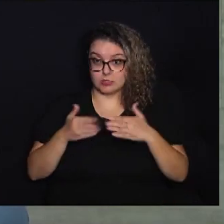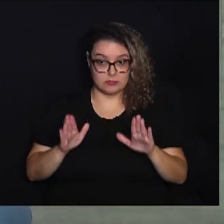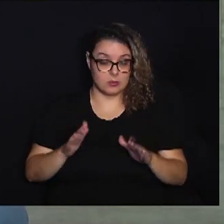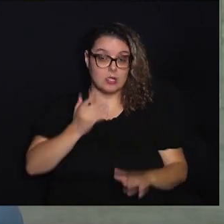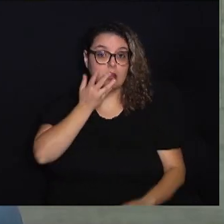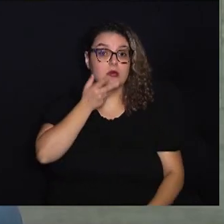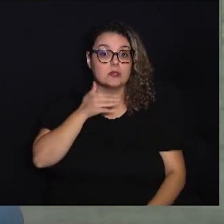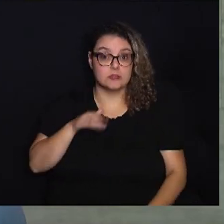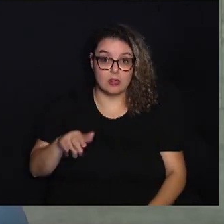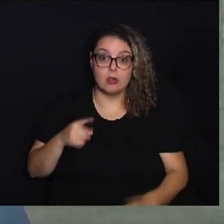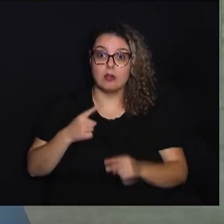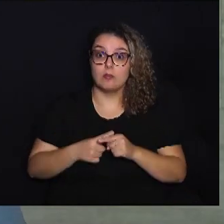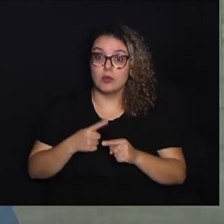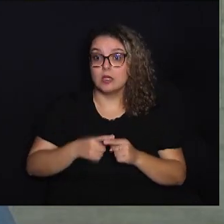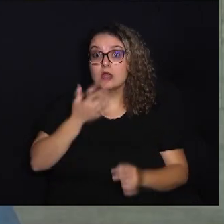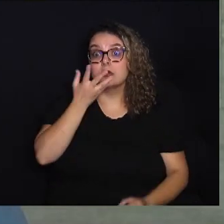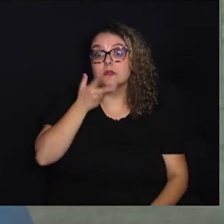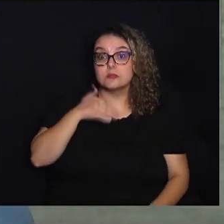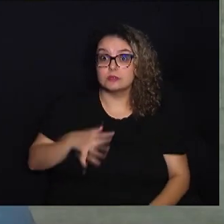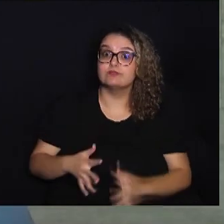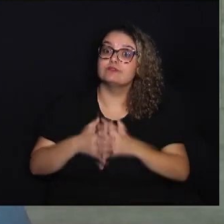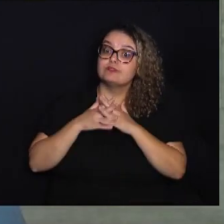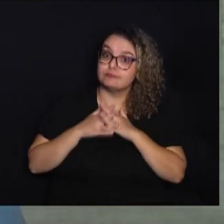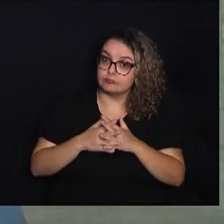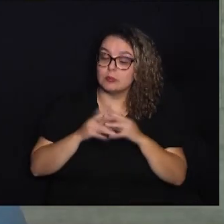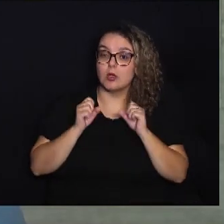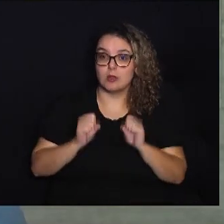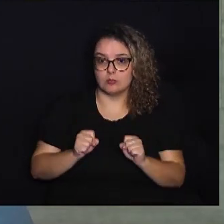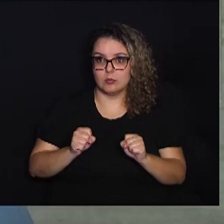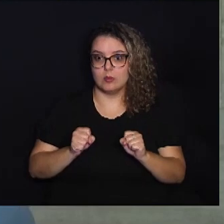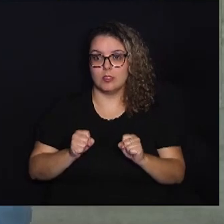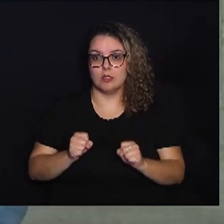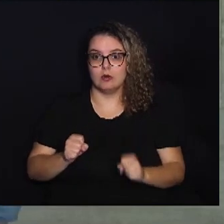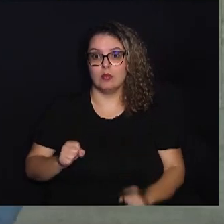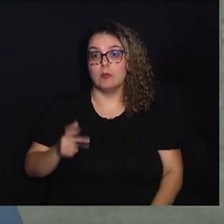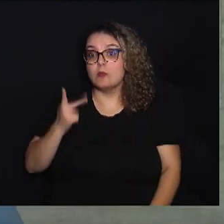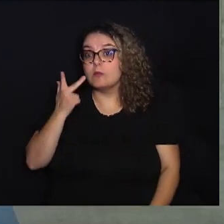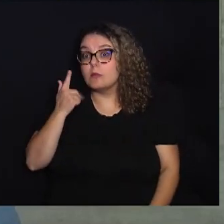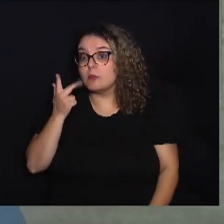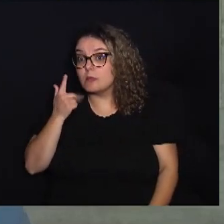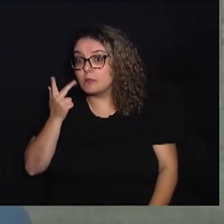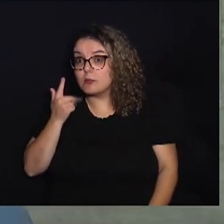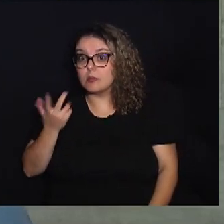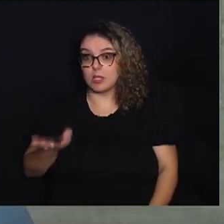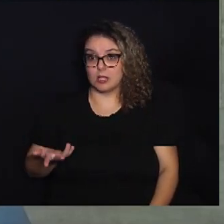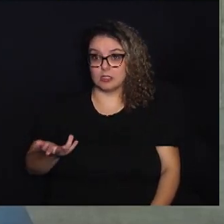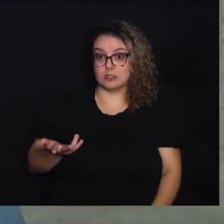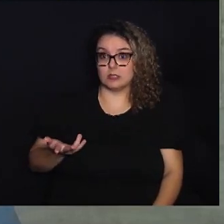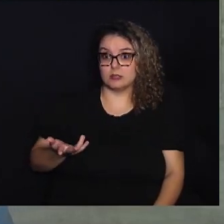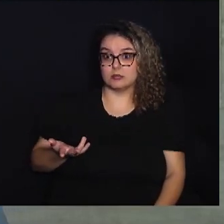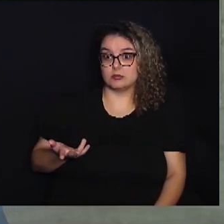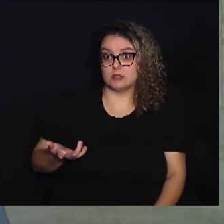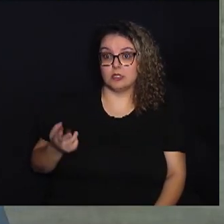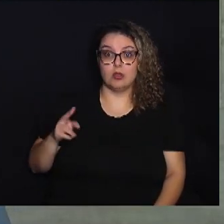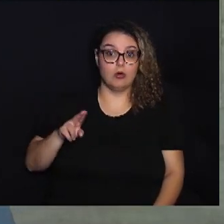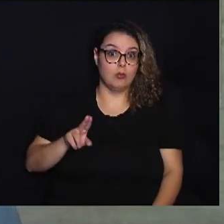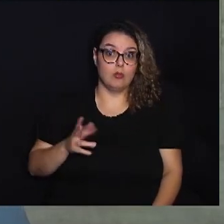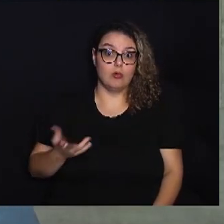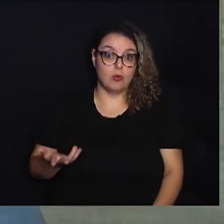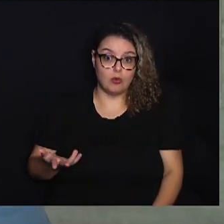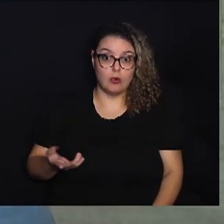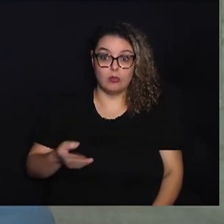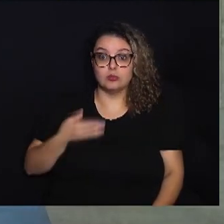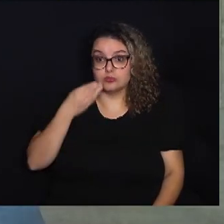crianças porque as crianças podem confundir com aquelas balas Ou aquelas aqueles eh